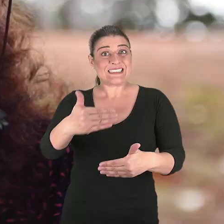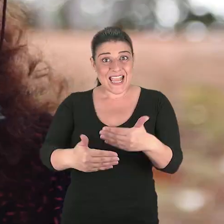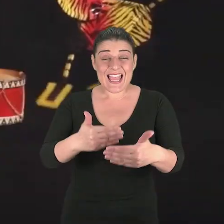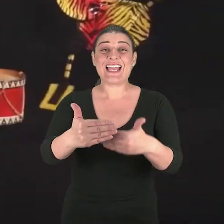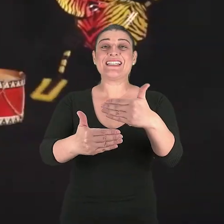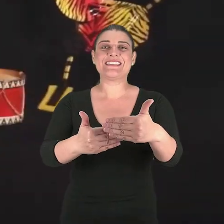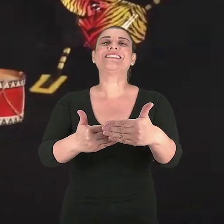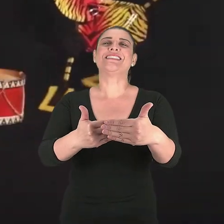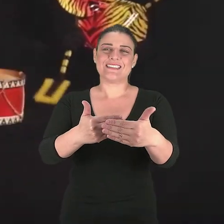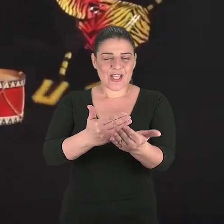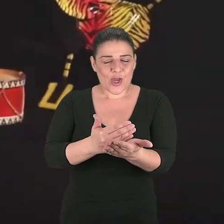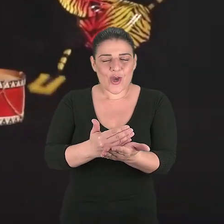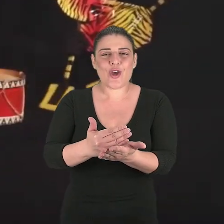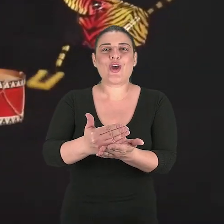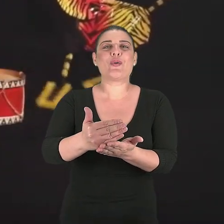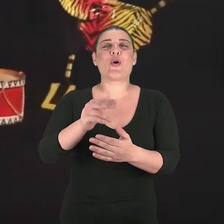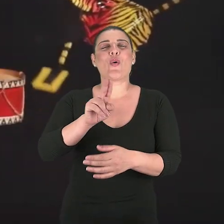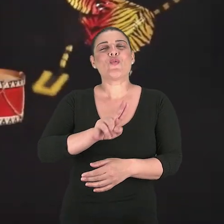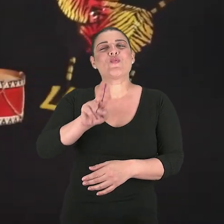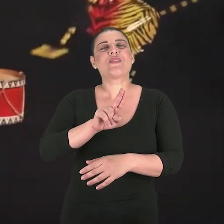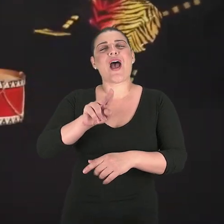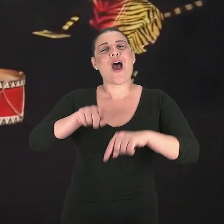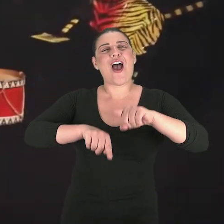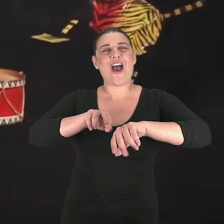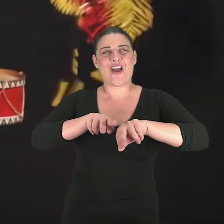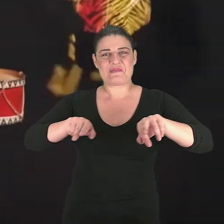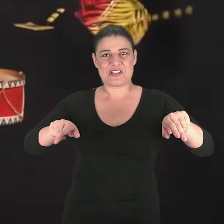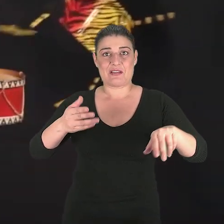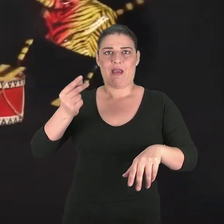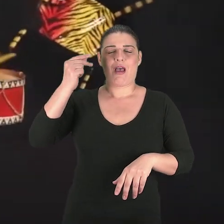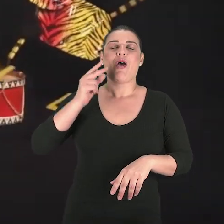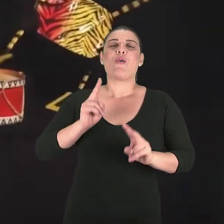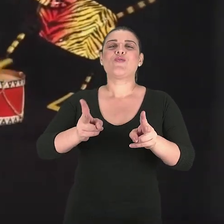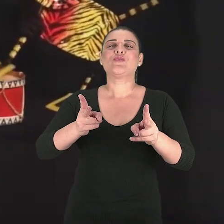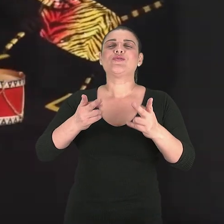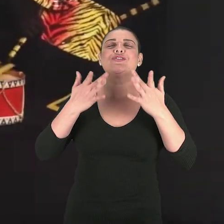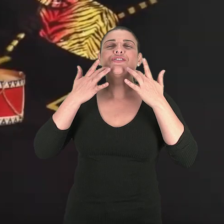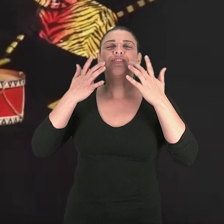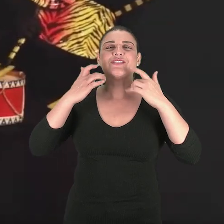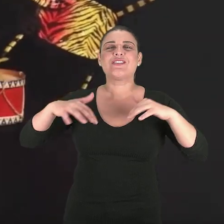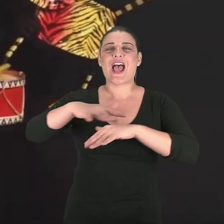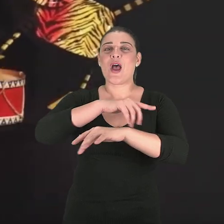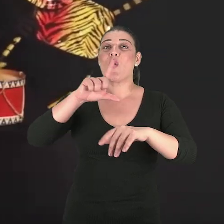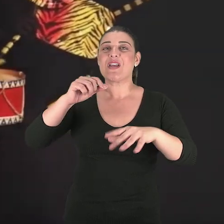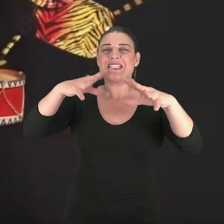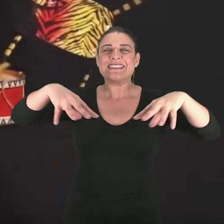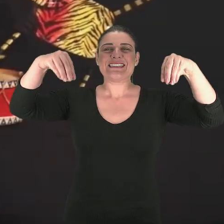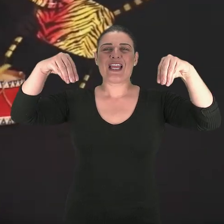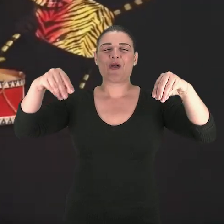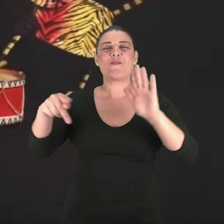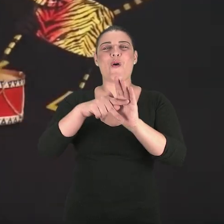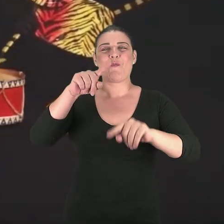daí, né, eu comecei a trabalhar com os objetos. E na época montei um espetáculo chamado Circo dos Objetos. E